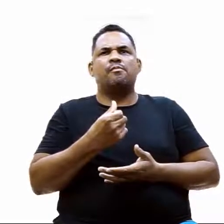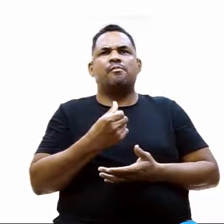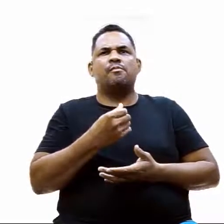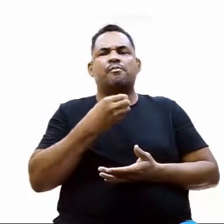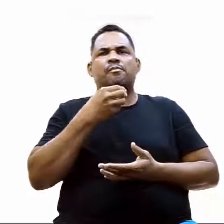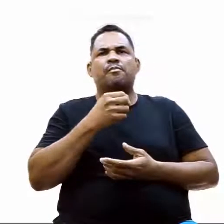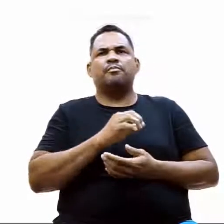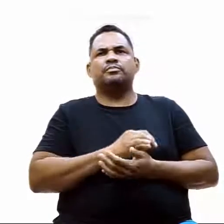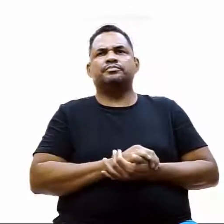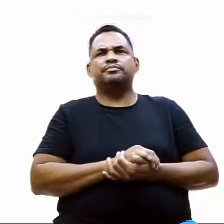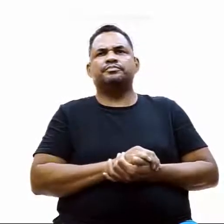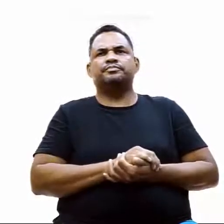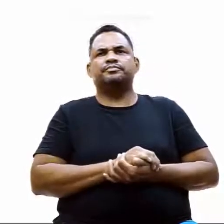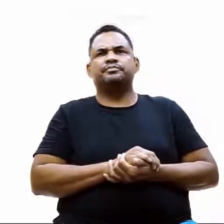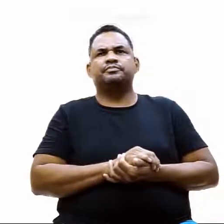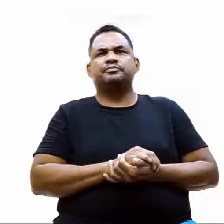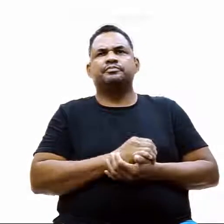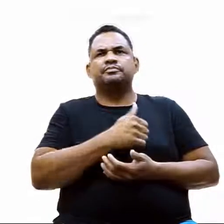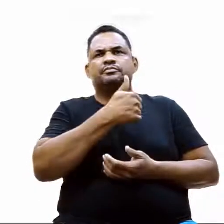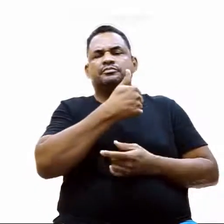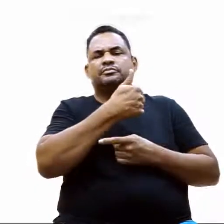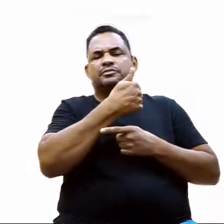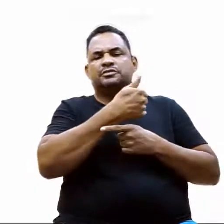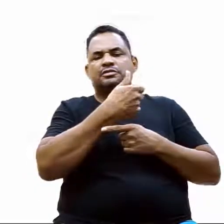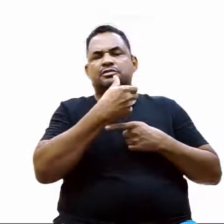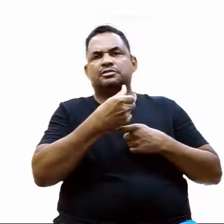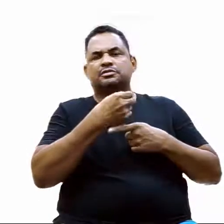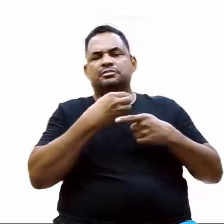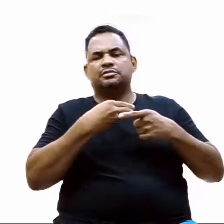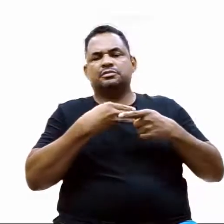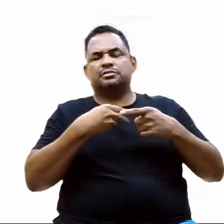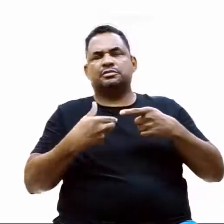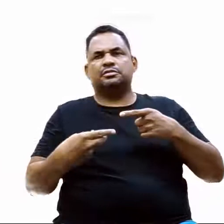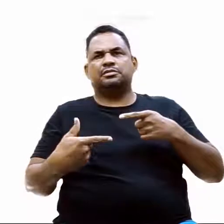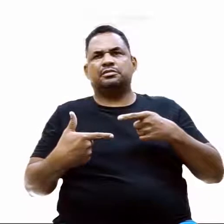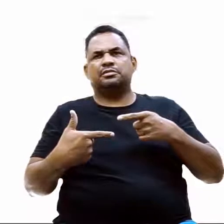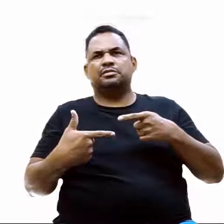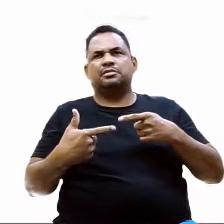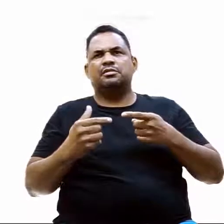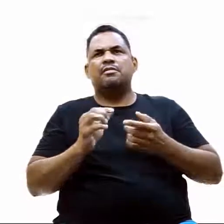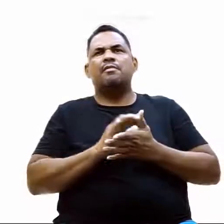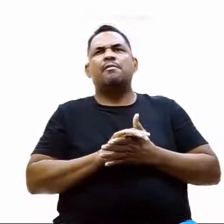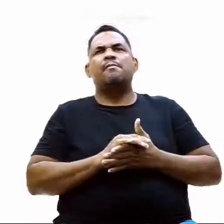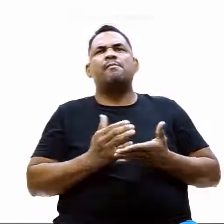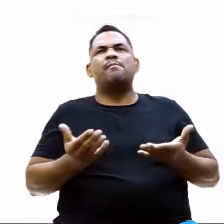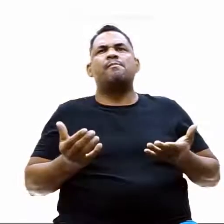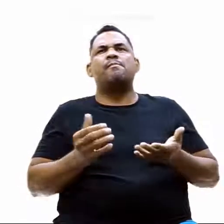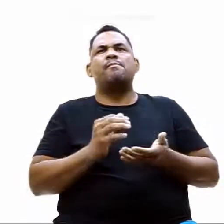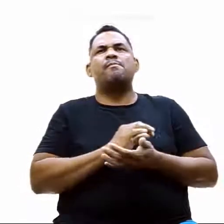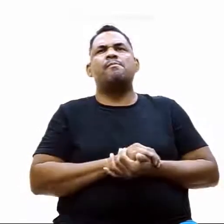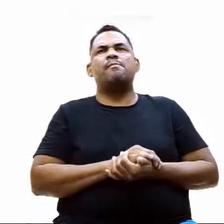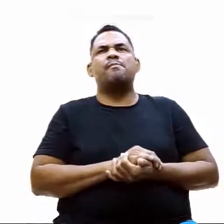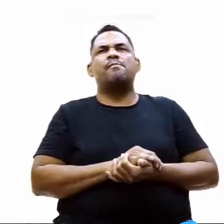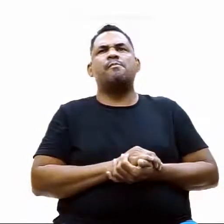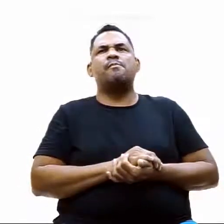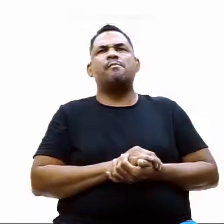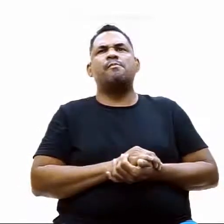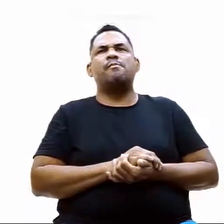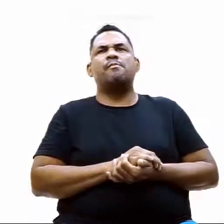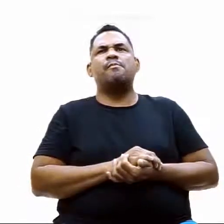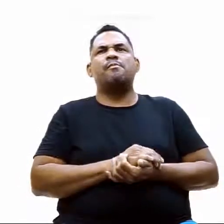32 para 32, é como se fosse não meio, mas sim a proporção de